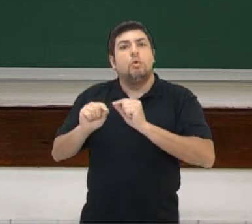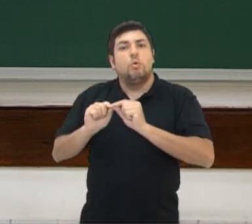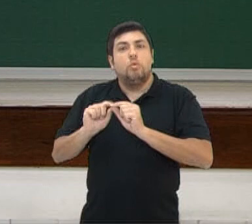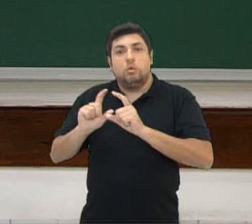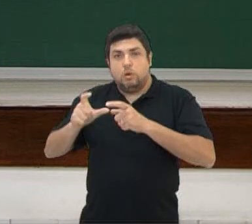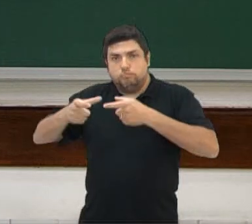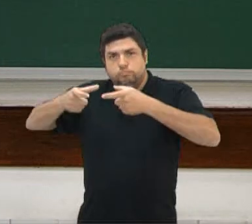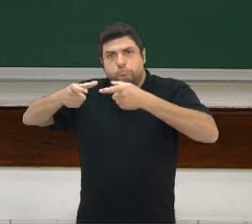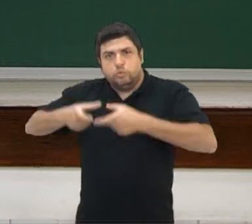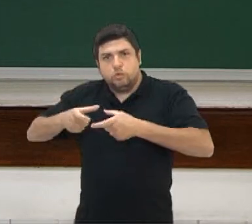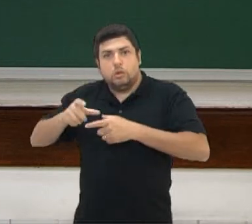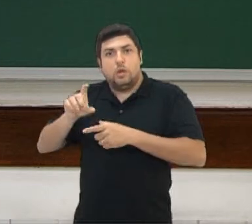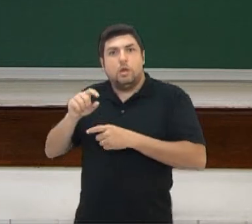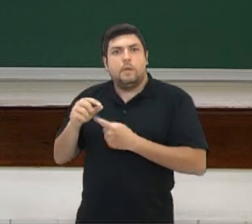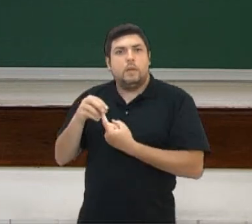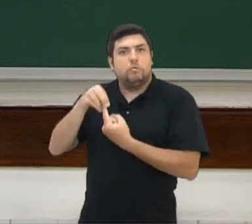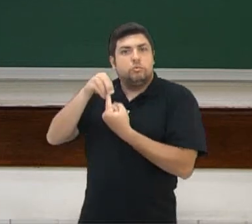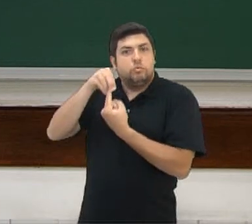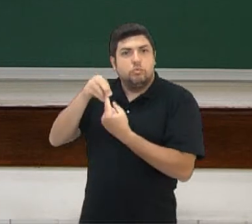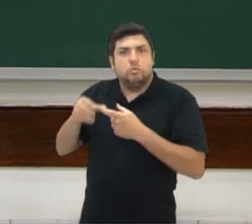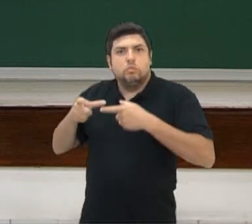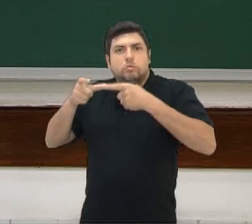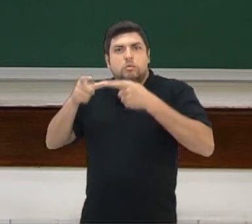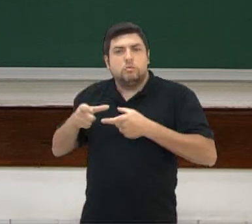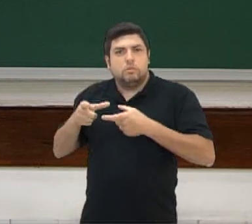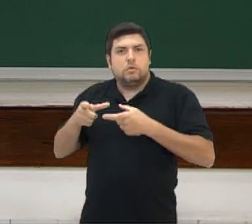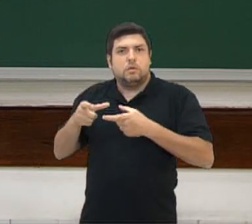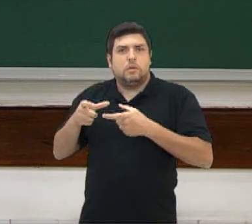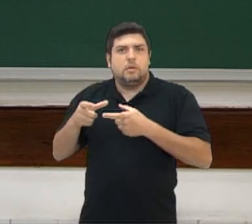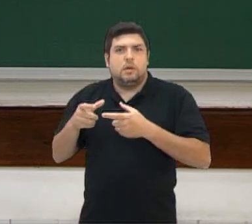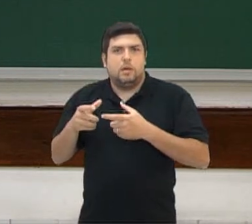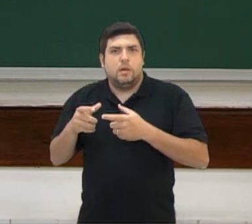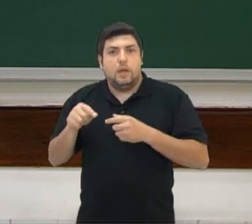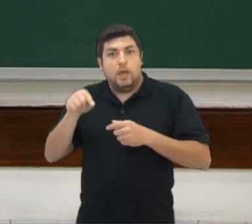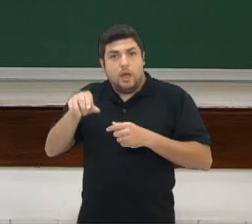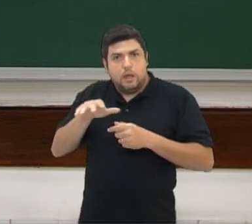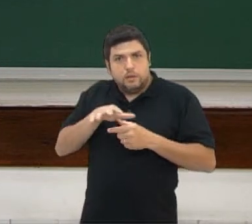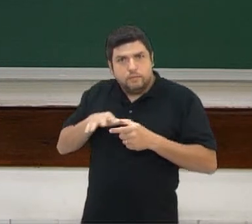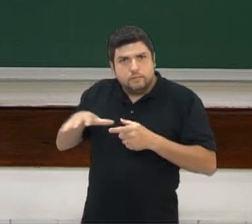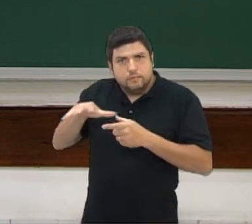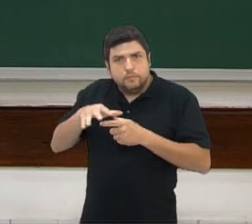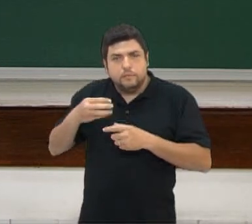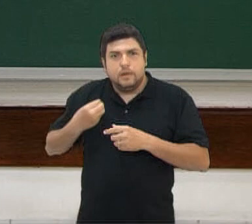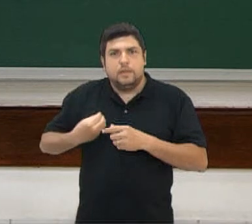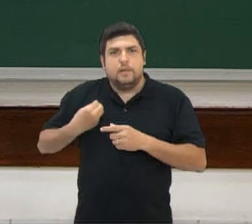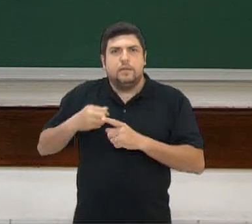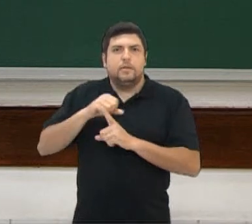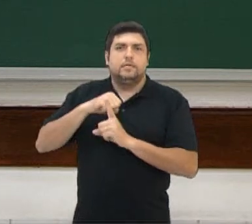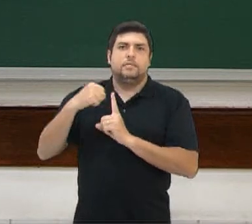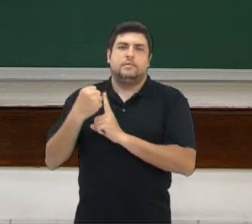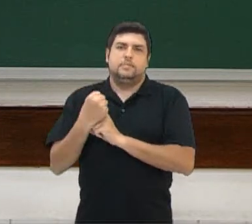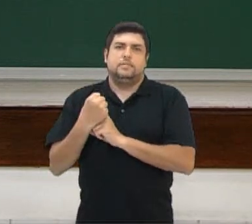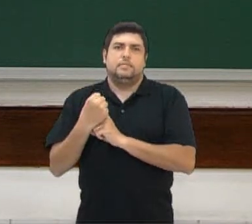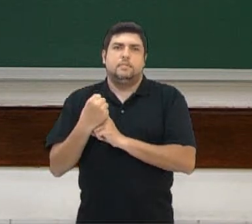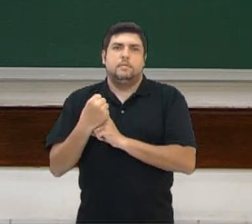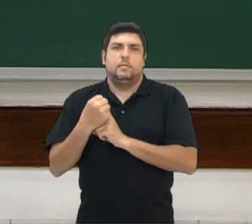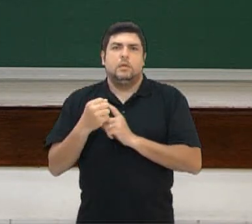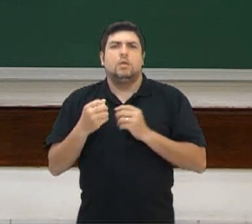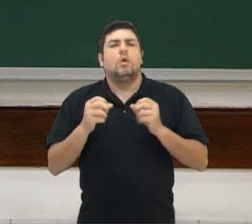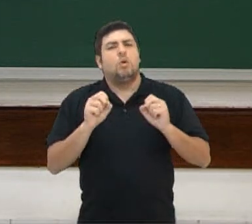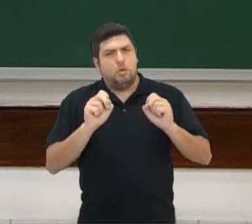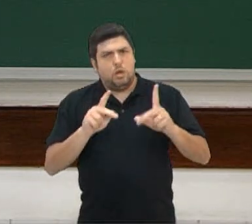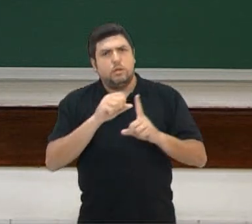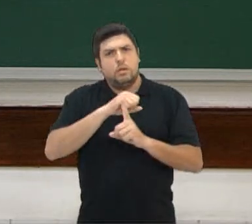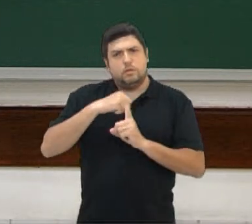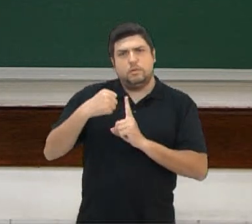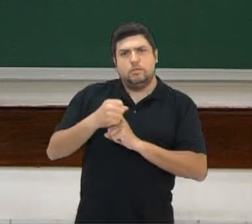interações e faz, né, a sua vivência, digamos assim, entre aspas, social. Ela não deixa de ser social porque tem outras pessoas, mas